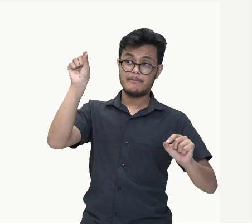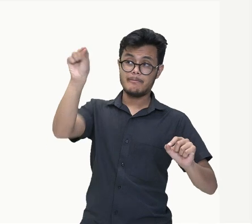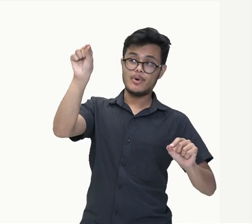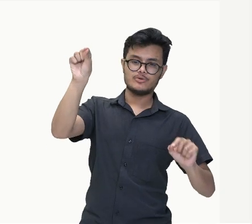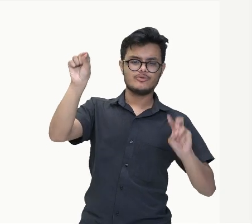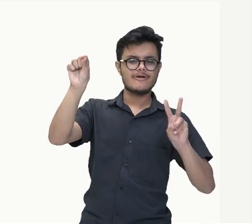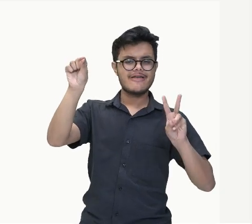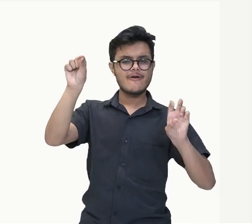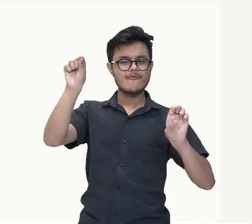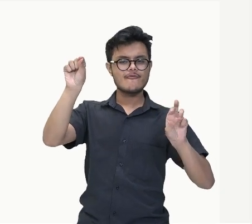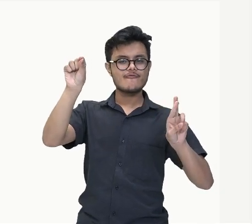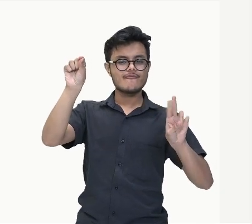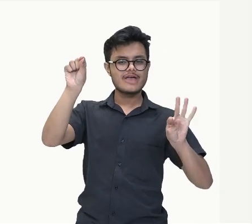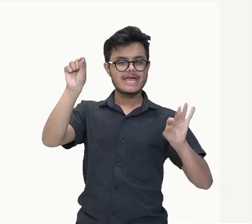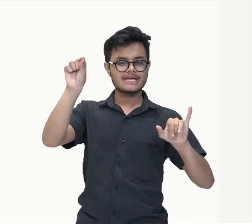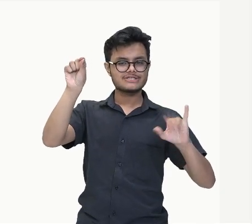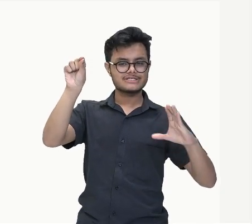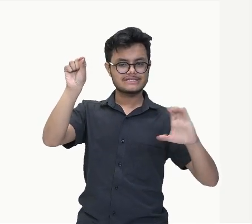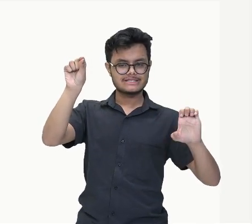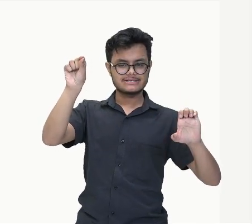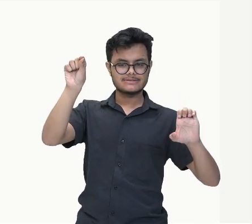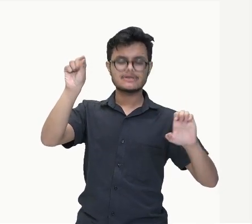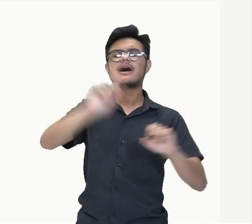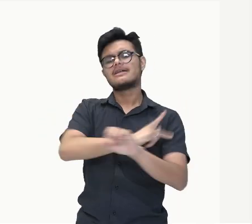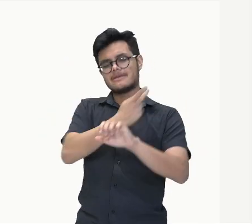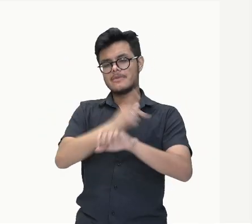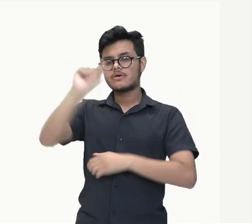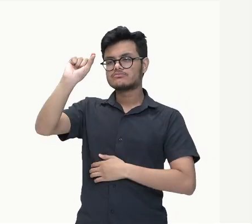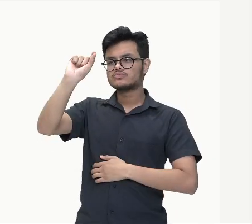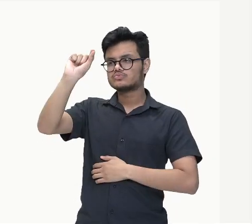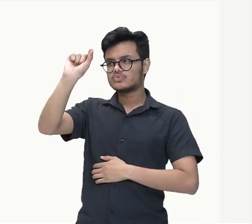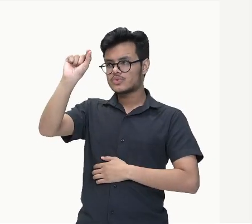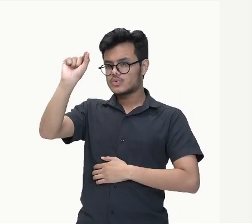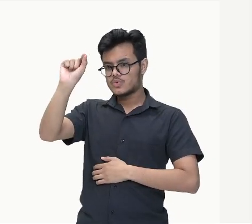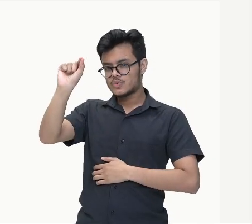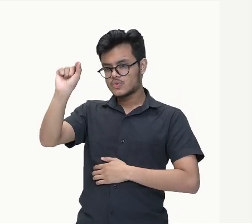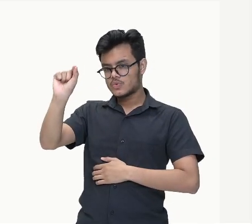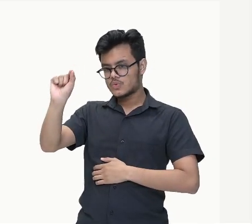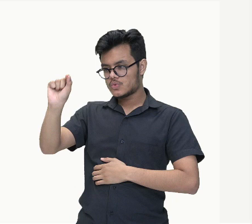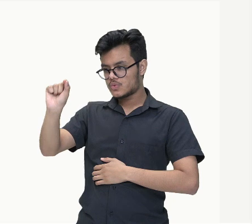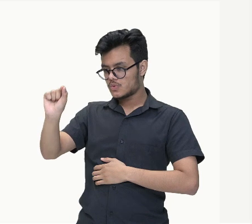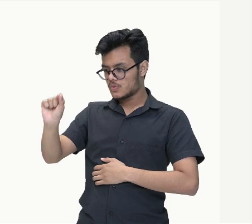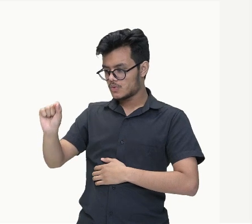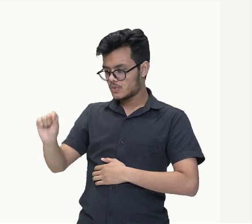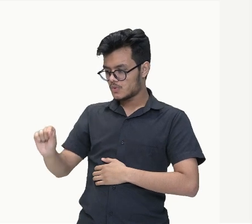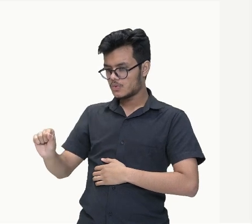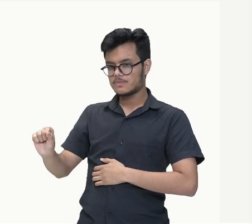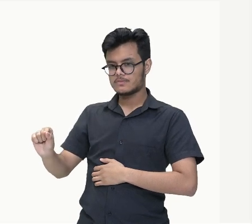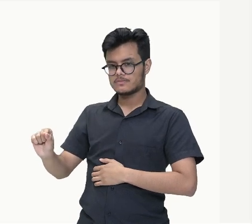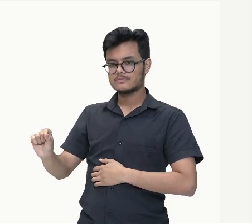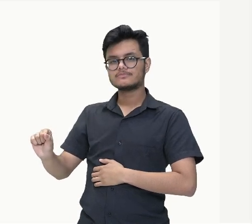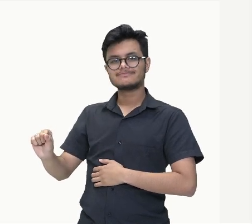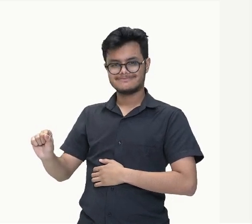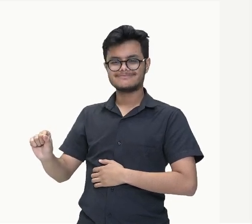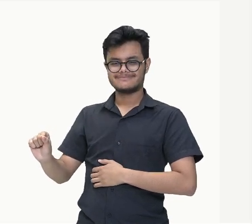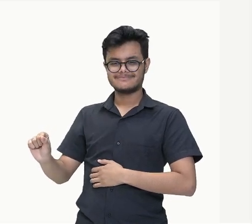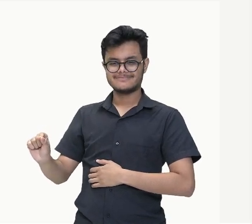máximo, depois ela começa a descer novamente, né? Até cair ali no centro do campo. Então, esse aqui é o